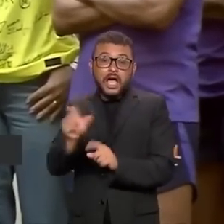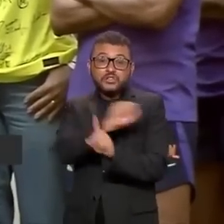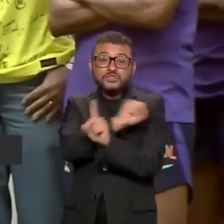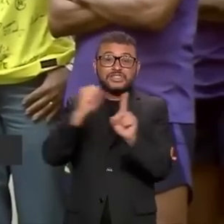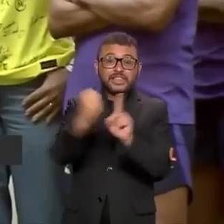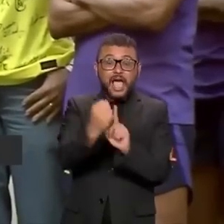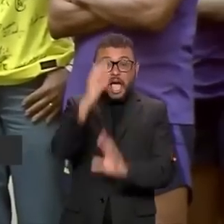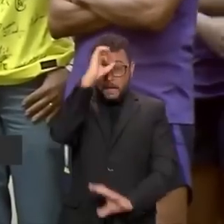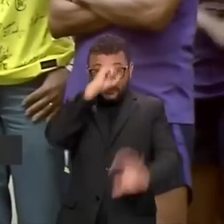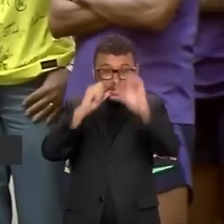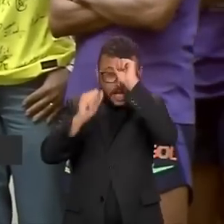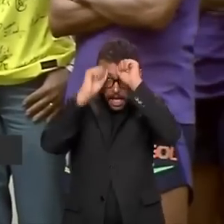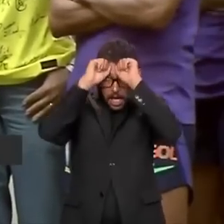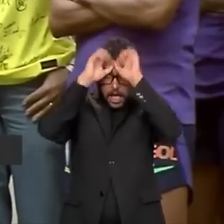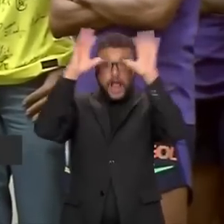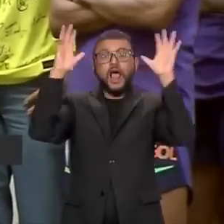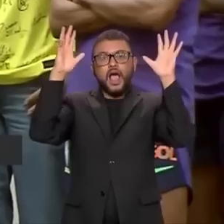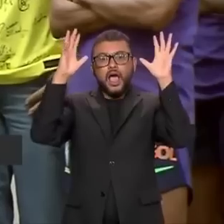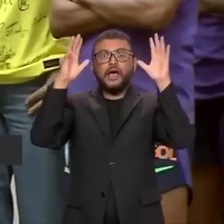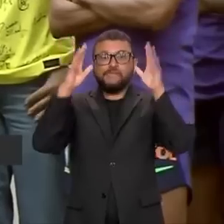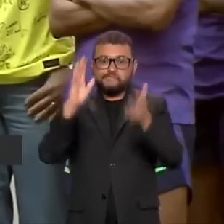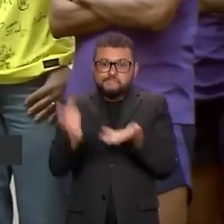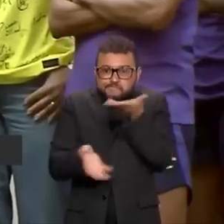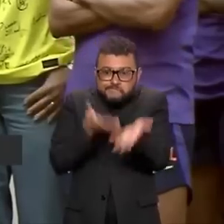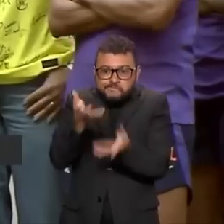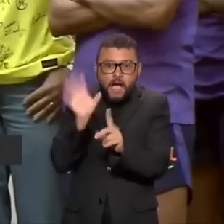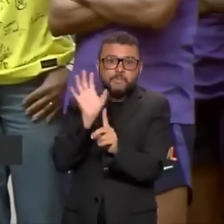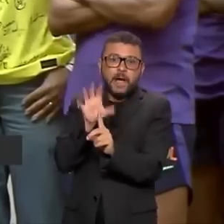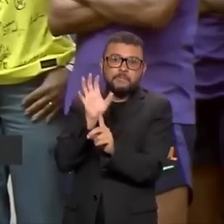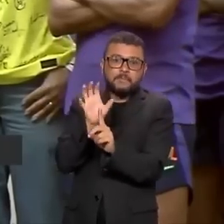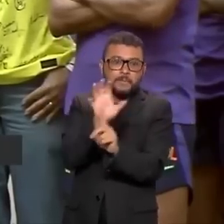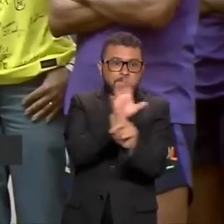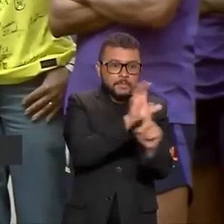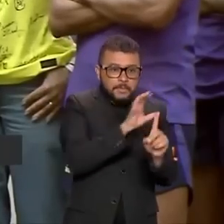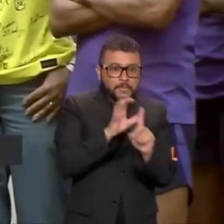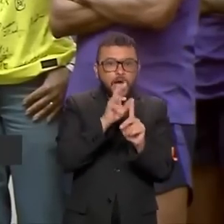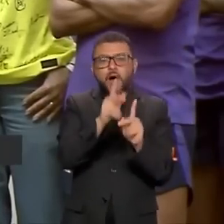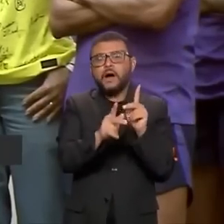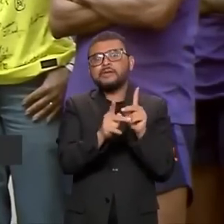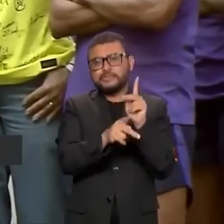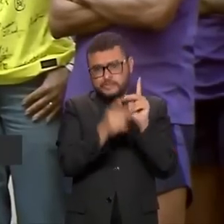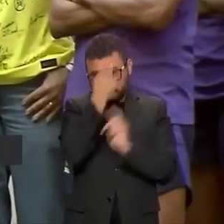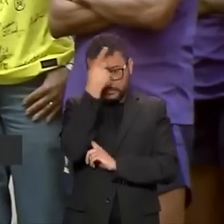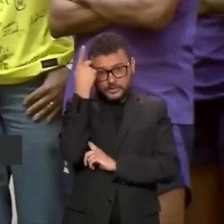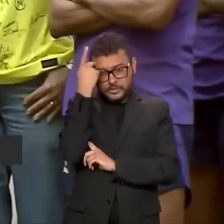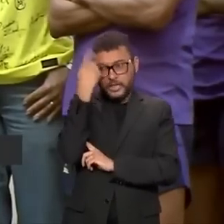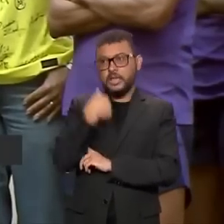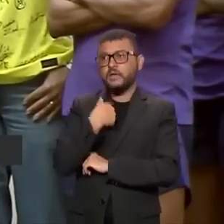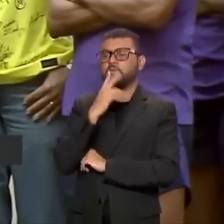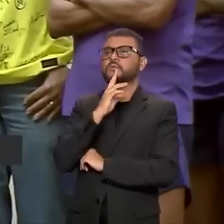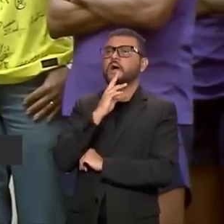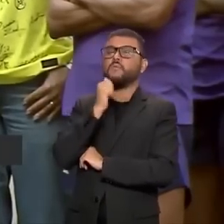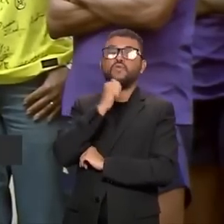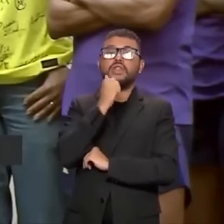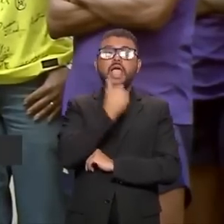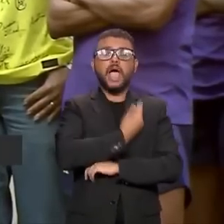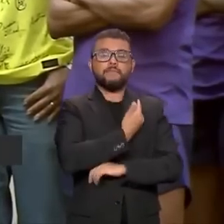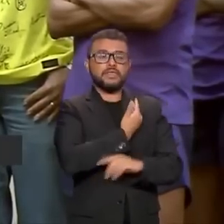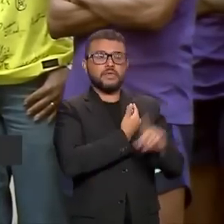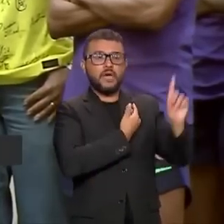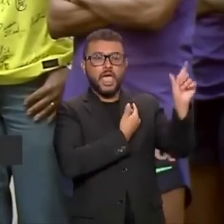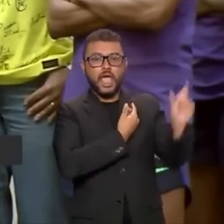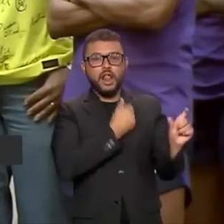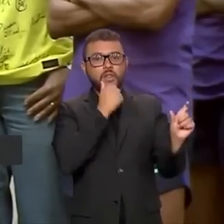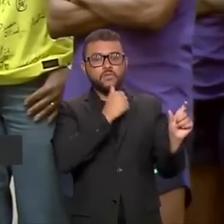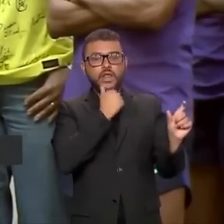divulgação, é um trabalho de convencimento de que as pessoas... Eu tenho a mulher de um amigo meu, chamada Yoyo,